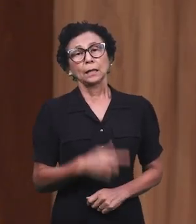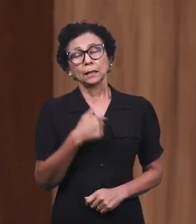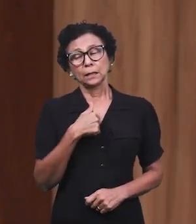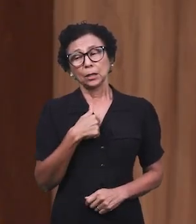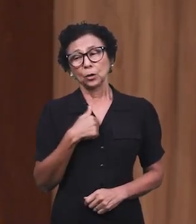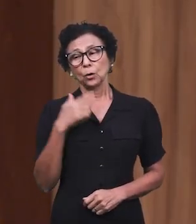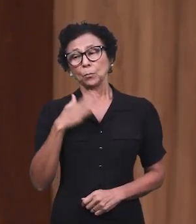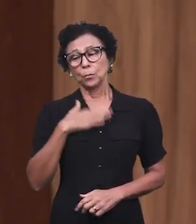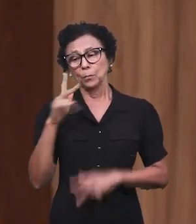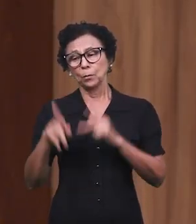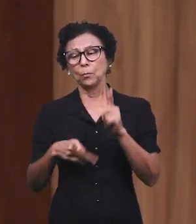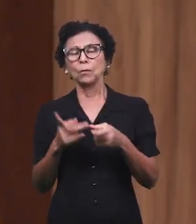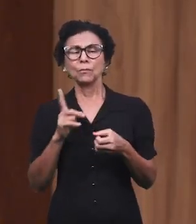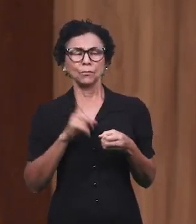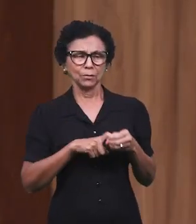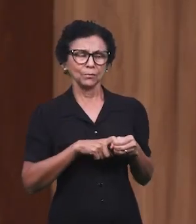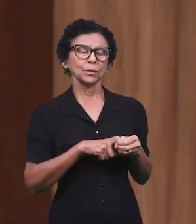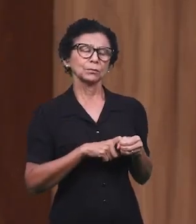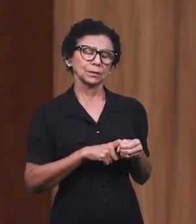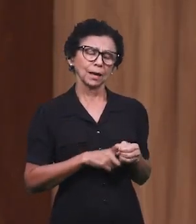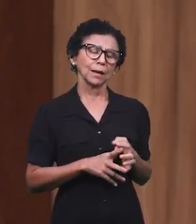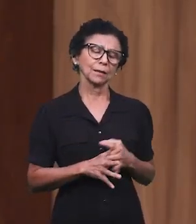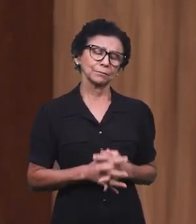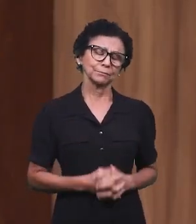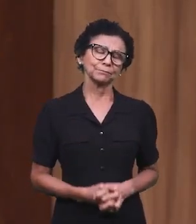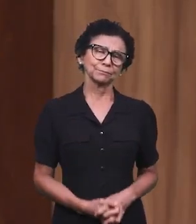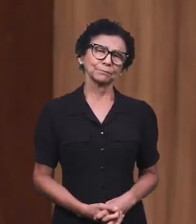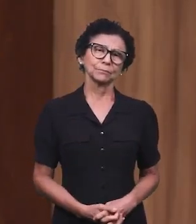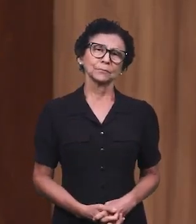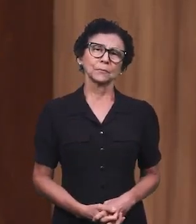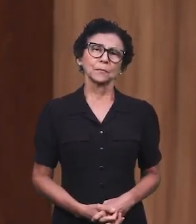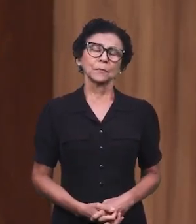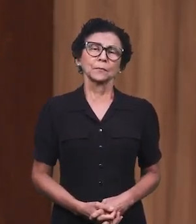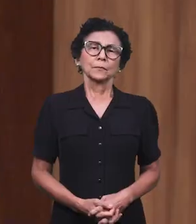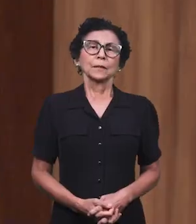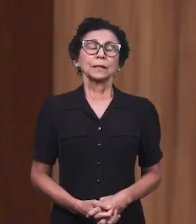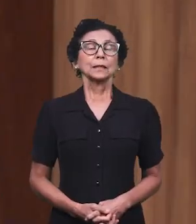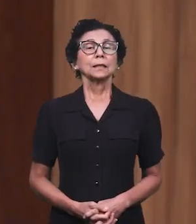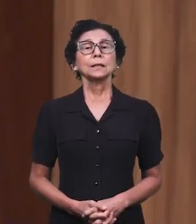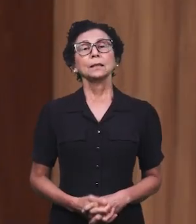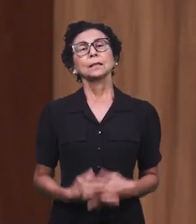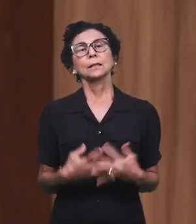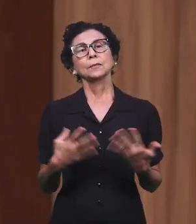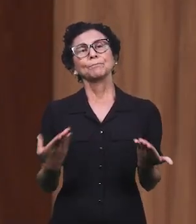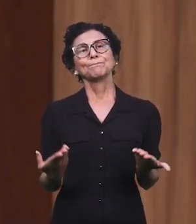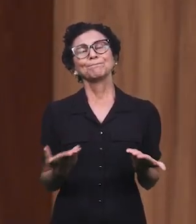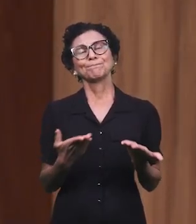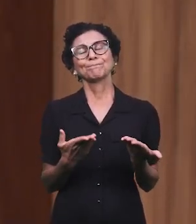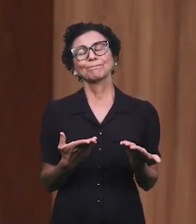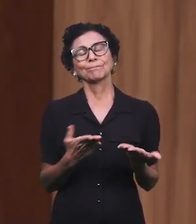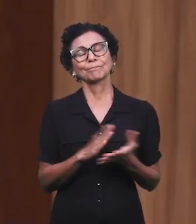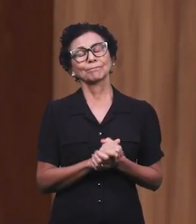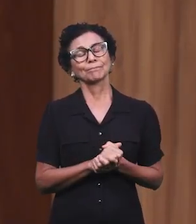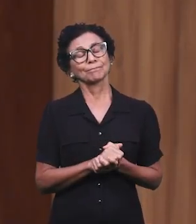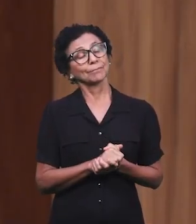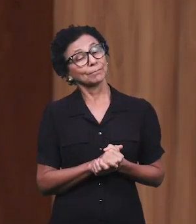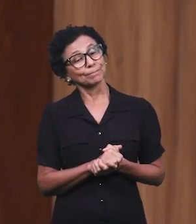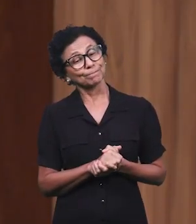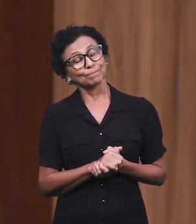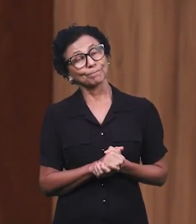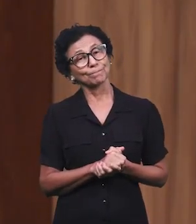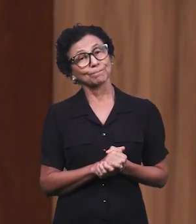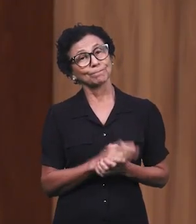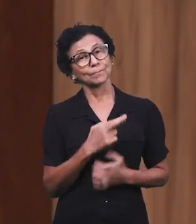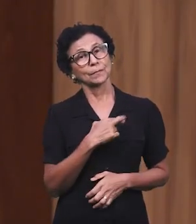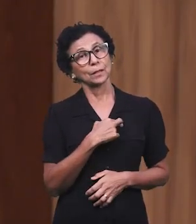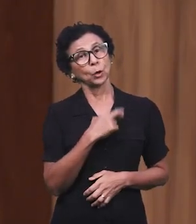aqui, que fala daquilo que é fundamental no casamento, que é a fé. E ela fala para sua sogra: olha,